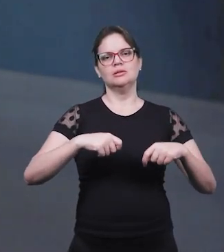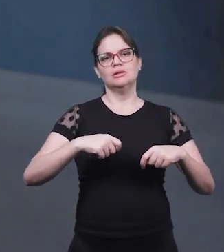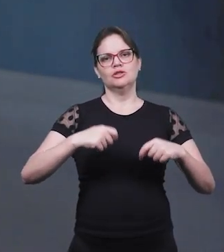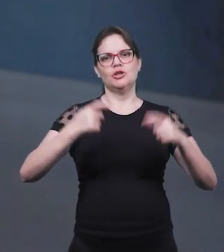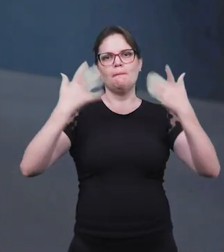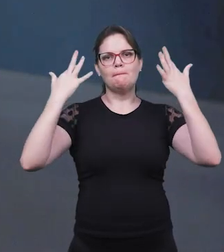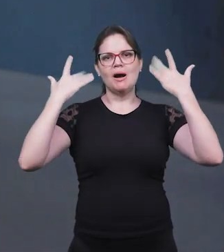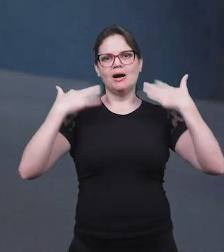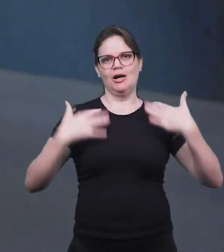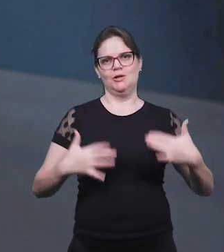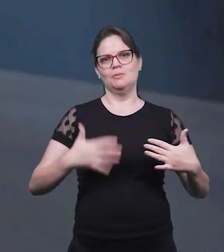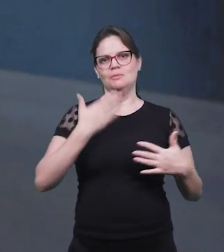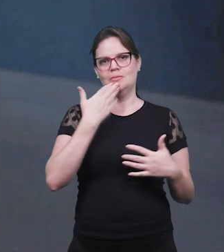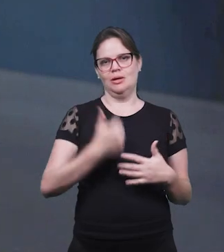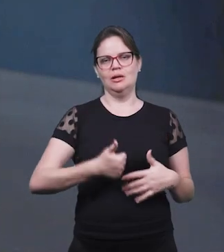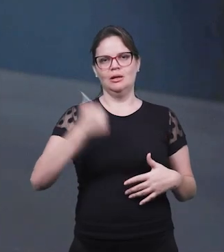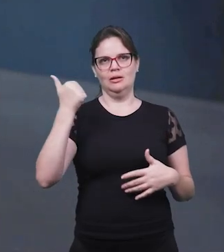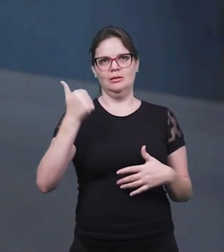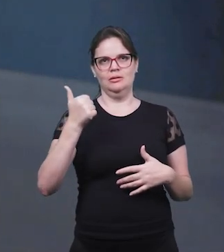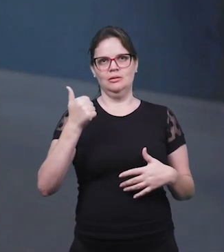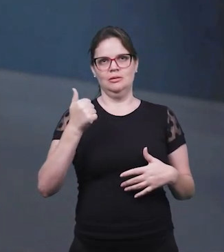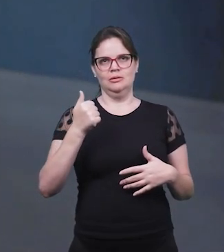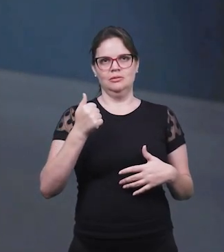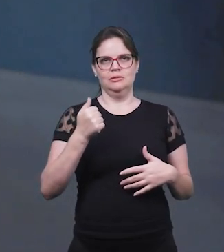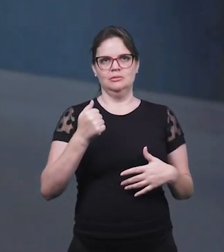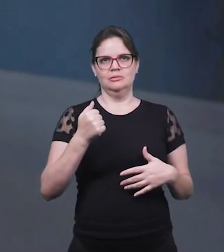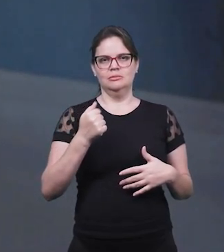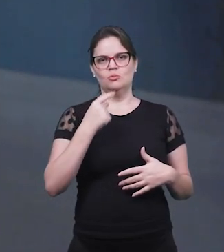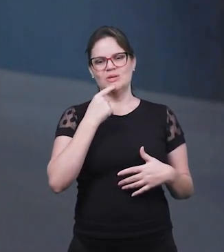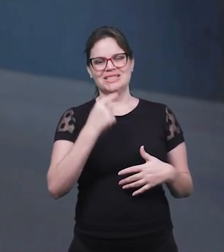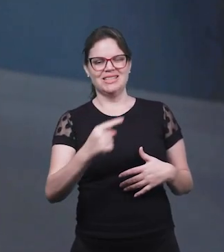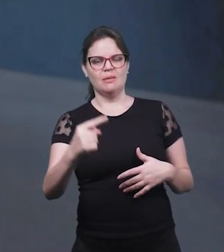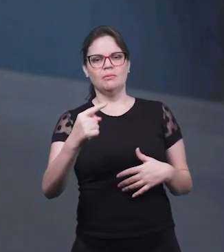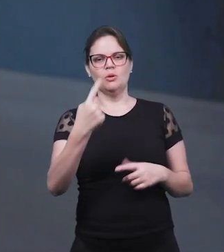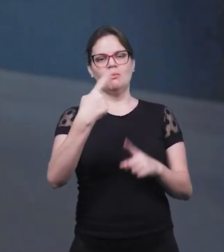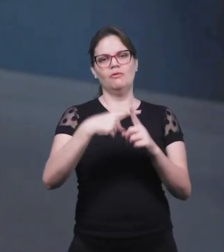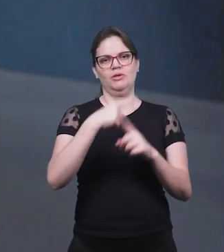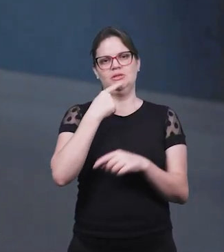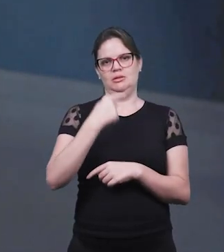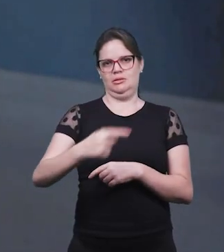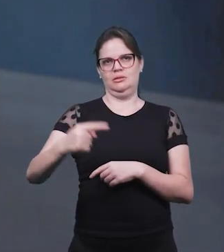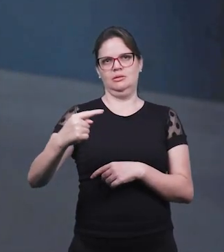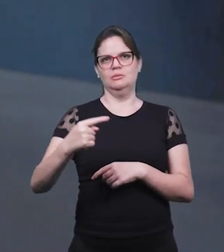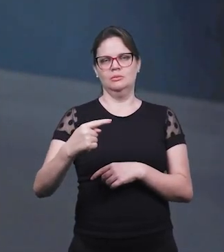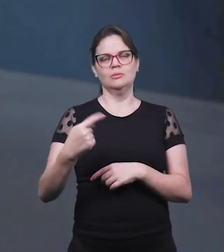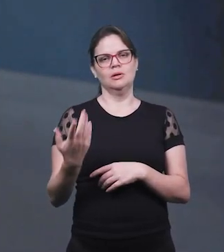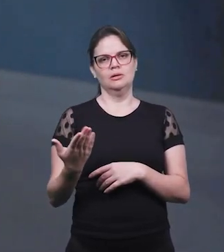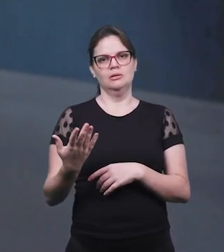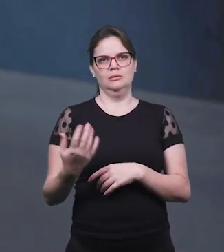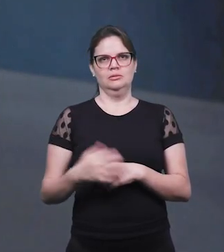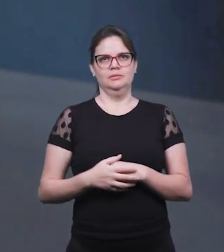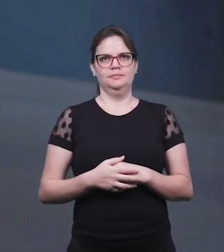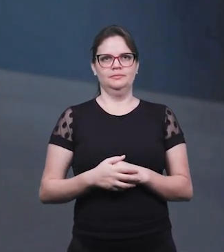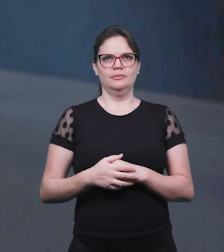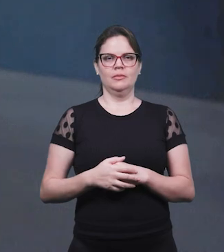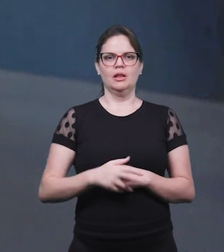mais intenso, não mais que uma semana, fora aqueles que estão passando por banhos terapêuticos.